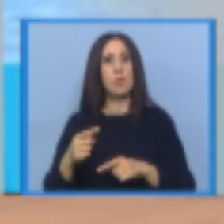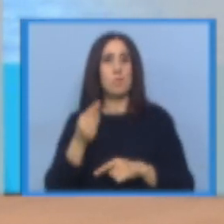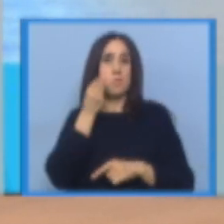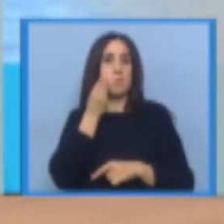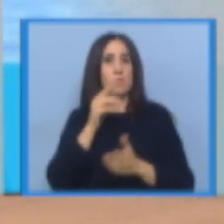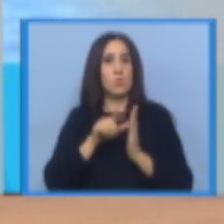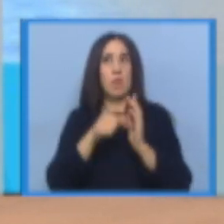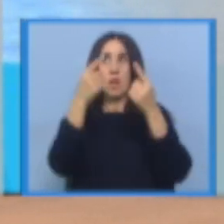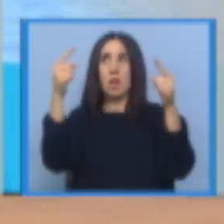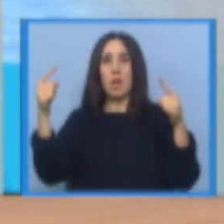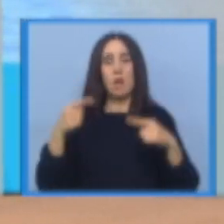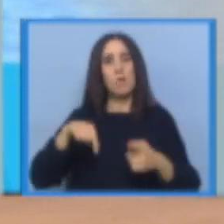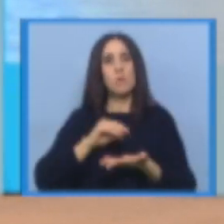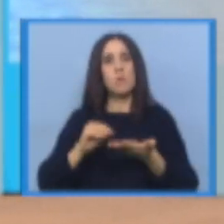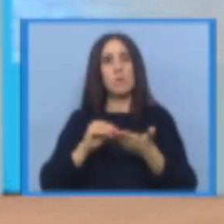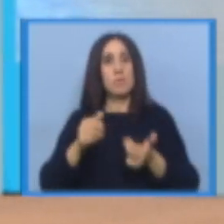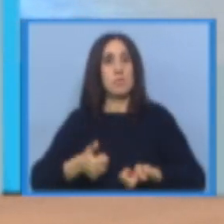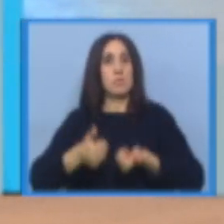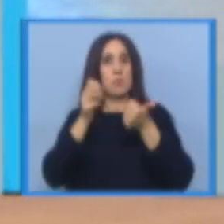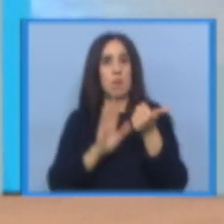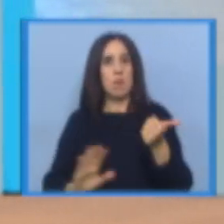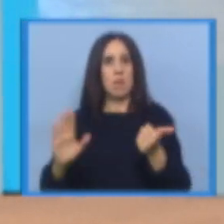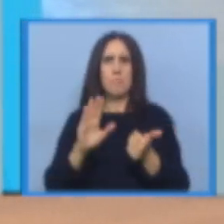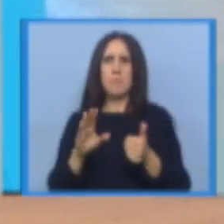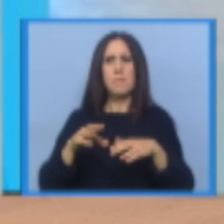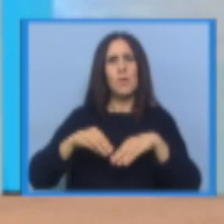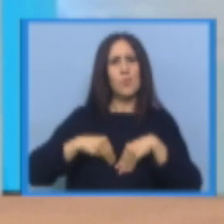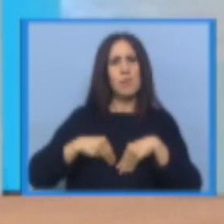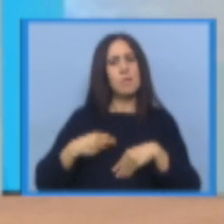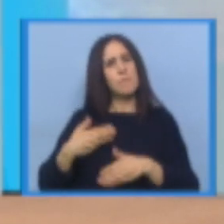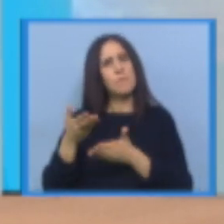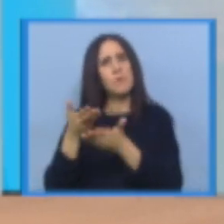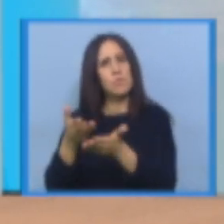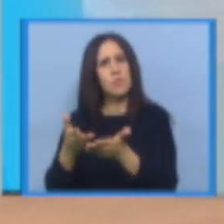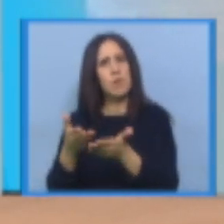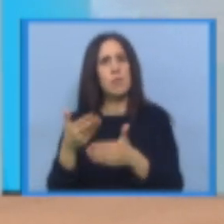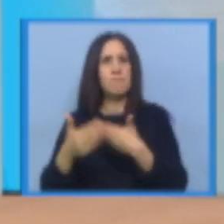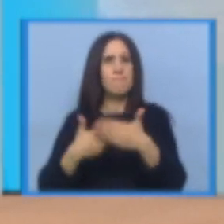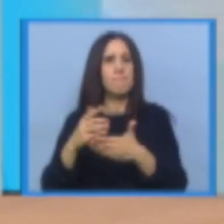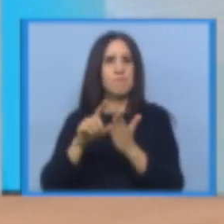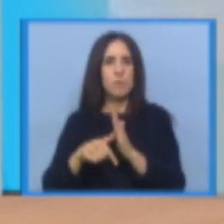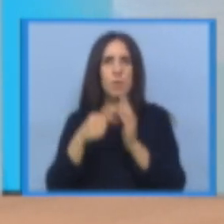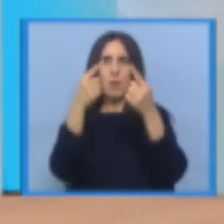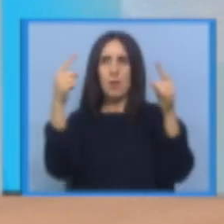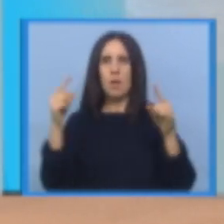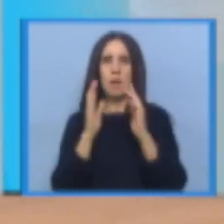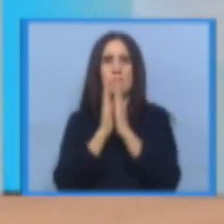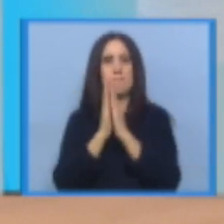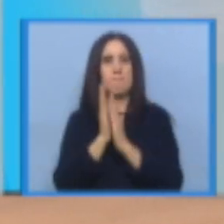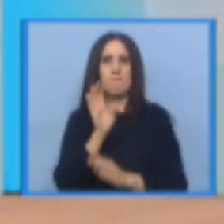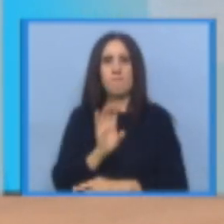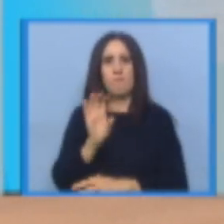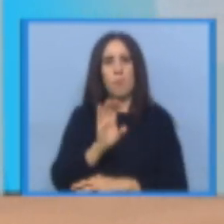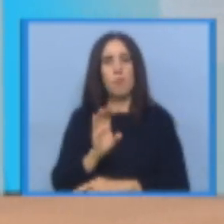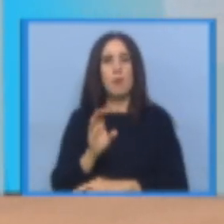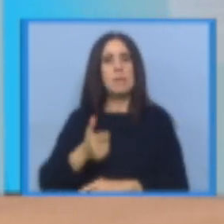diocesanos e nós estamos ali no Secretariado Nacional para acolher e para ajudar a implementar esses projetos diocesanos da forma